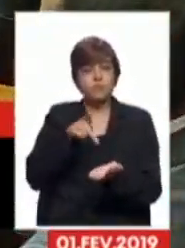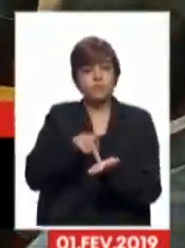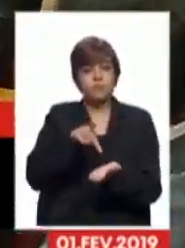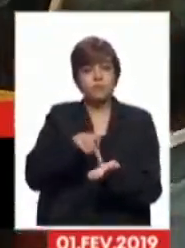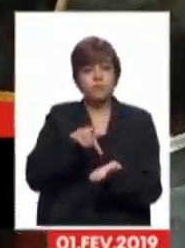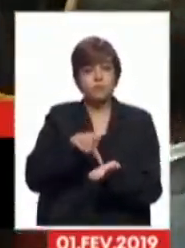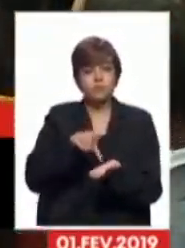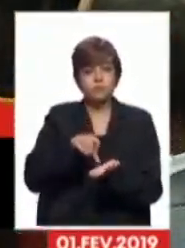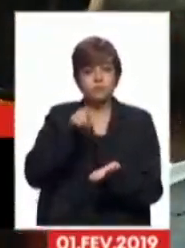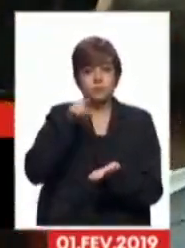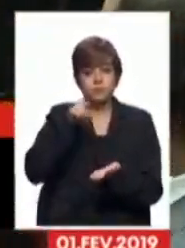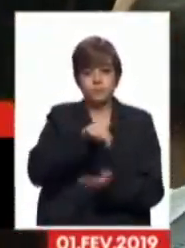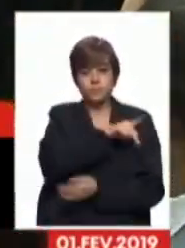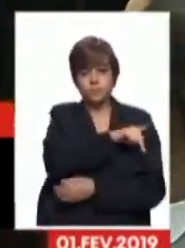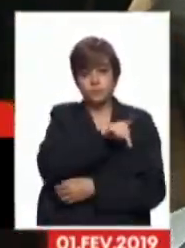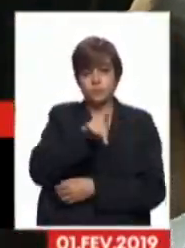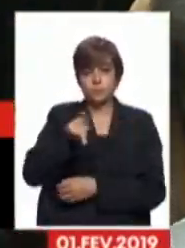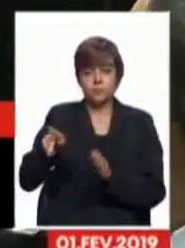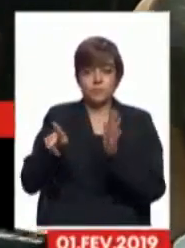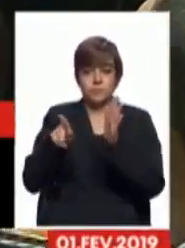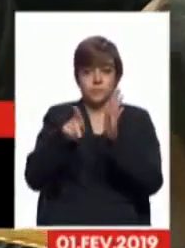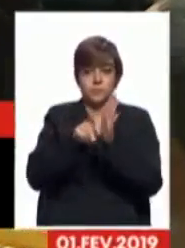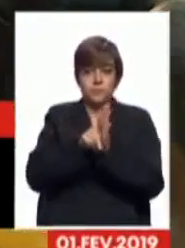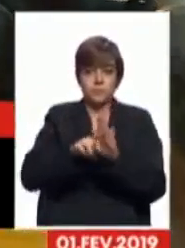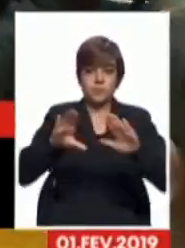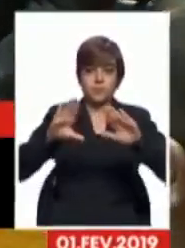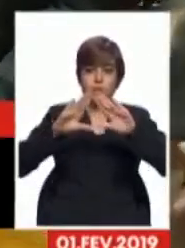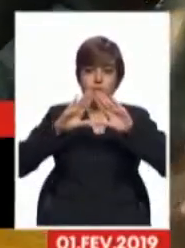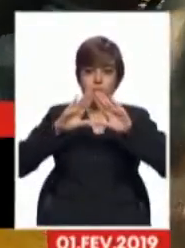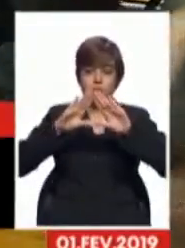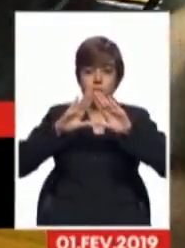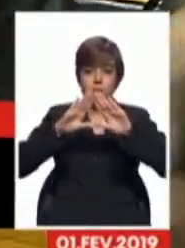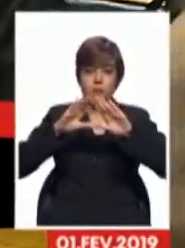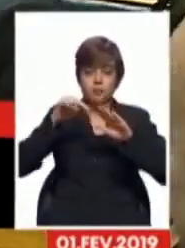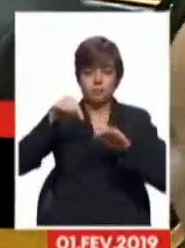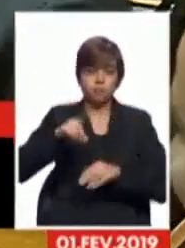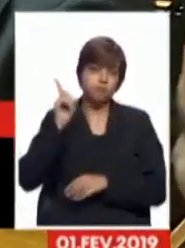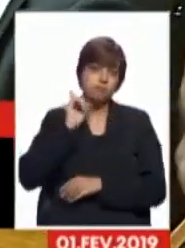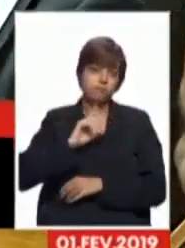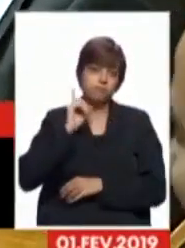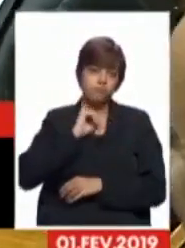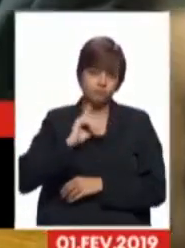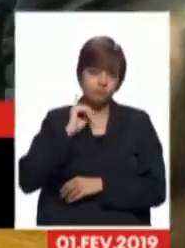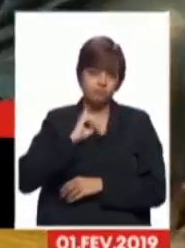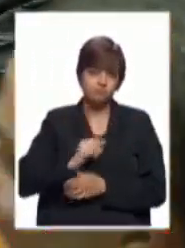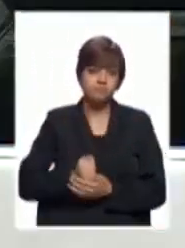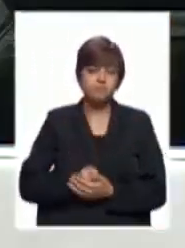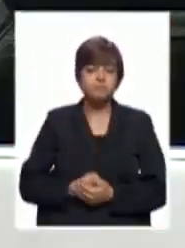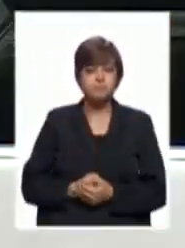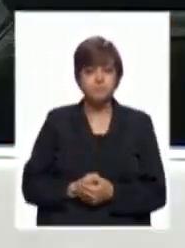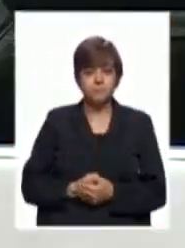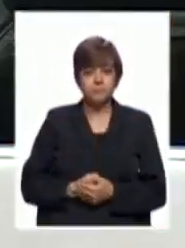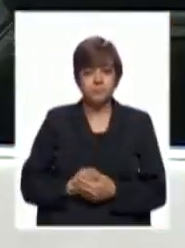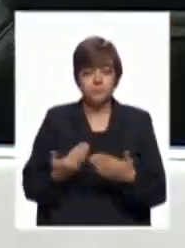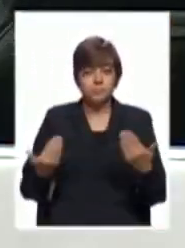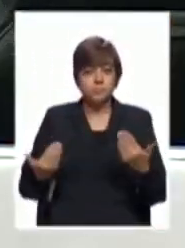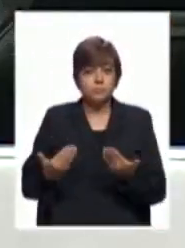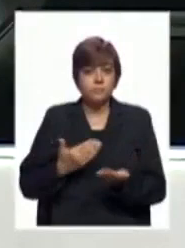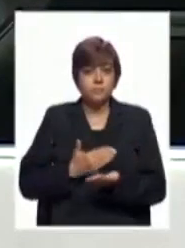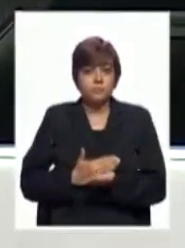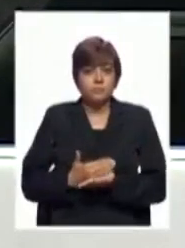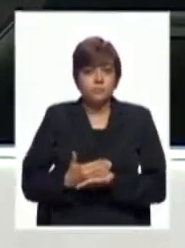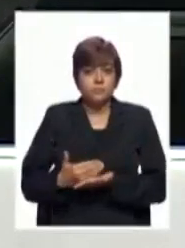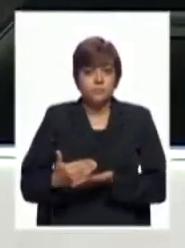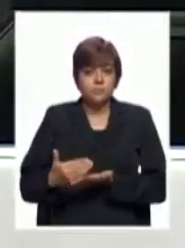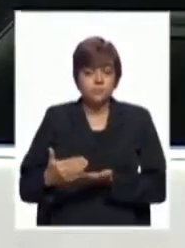Agostinho Patrucci, do PV, para o cargo de presidente da Assembleia de Minas Gerais. A presidência vai dar início à eleição para os